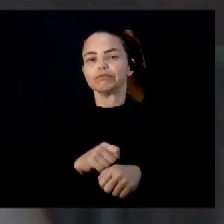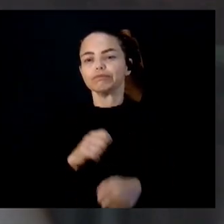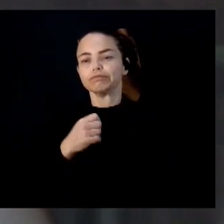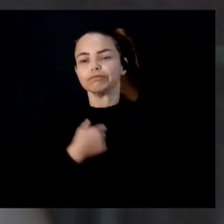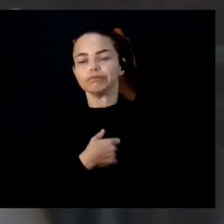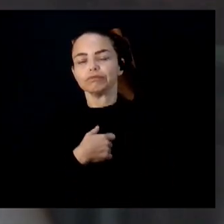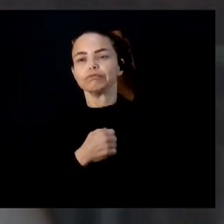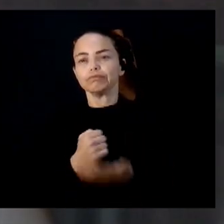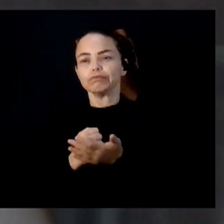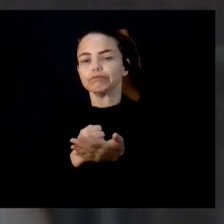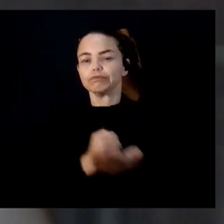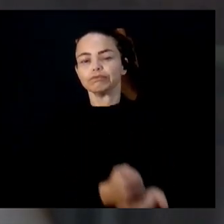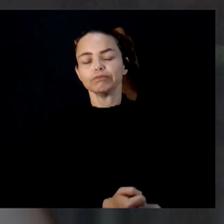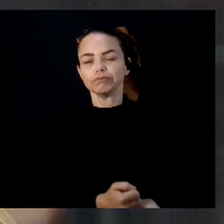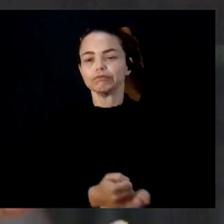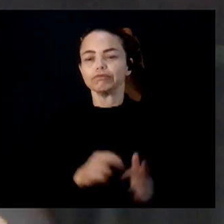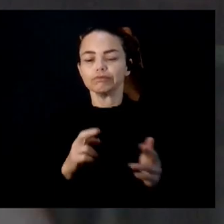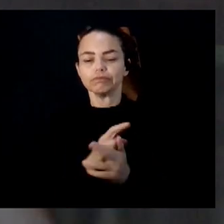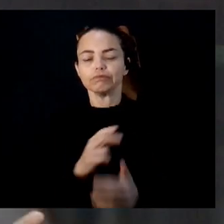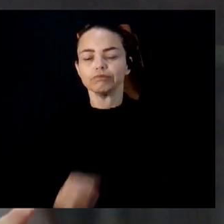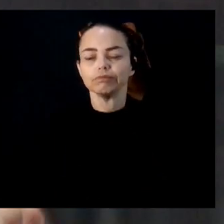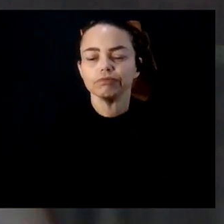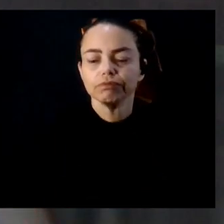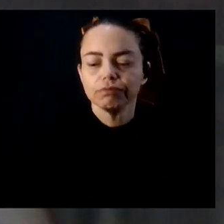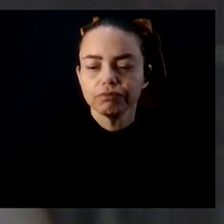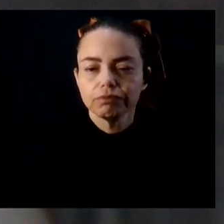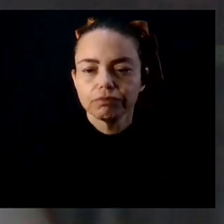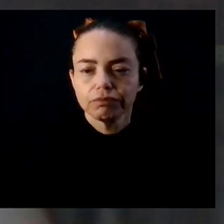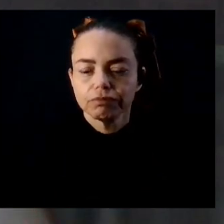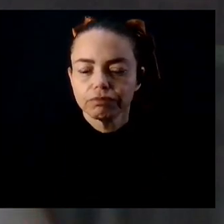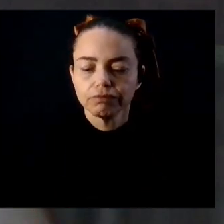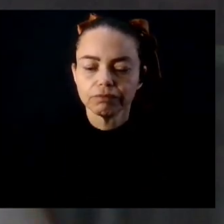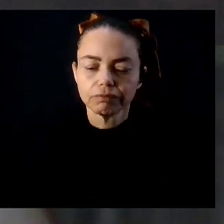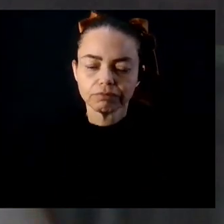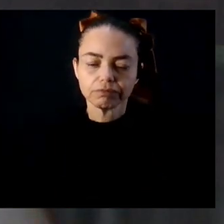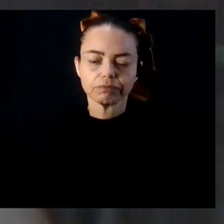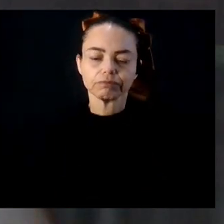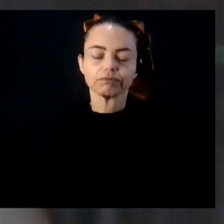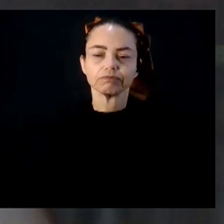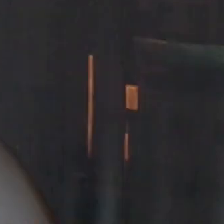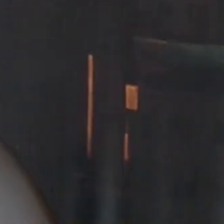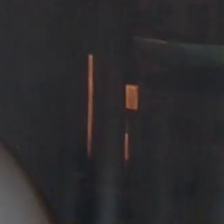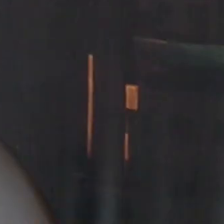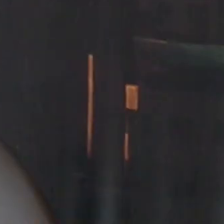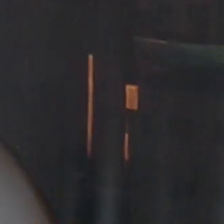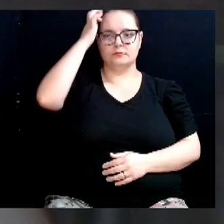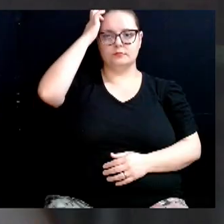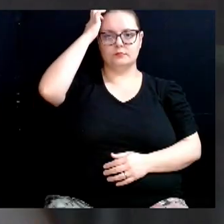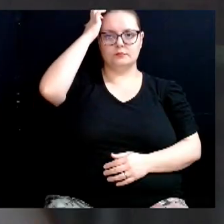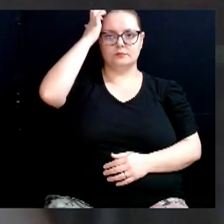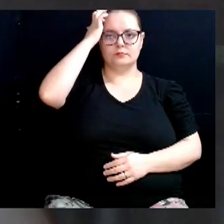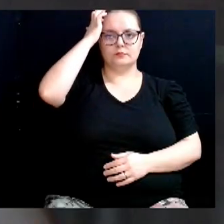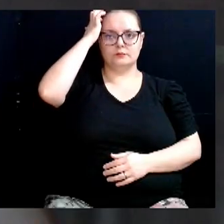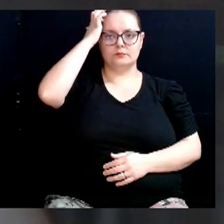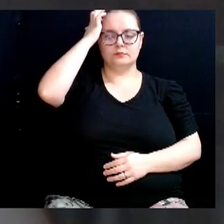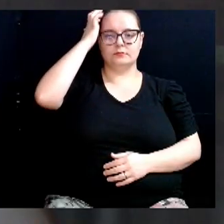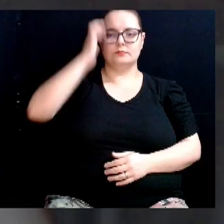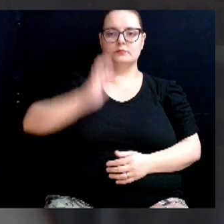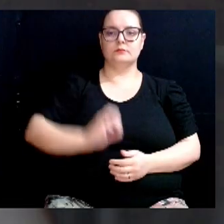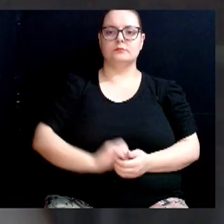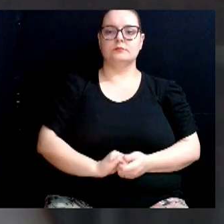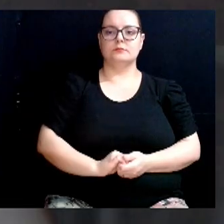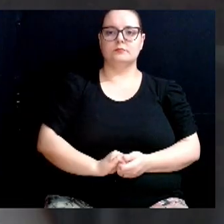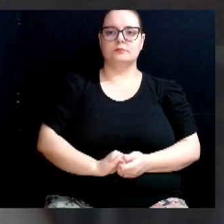ajuda essa dinâmica a descarregar de um lado, mas também aprender a jogar. Igual faz no esporte, vamos jogar isso para a